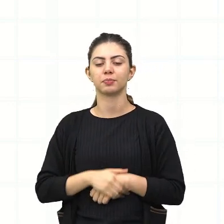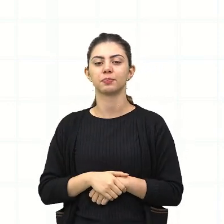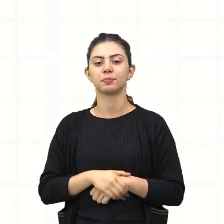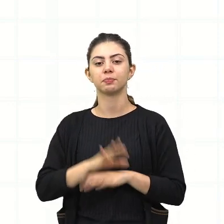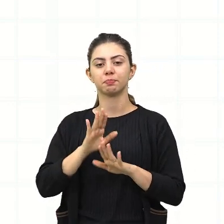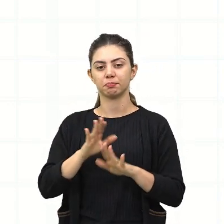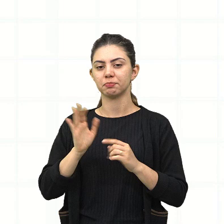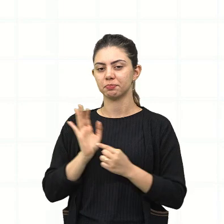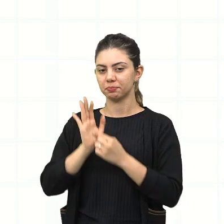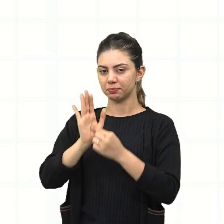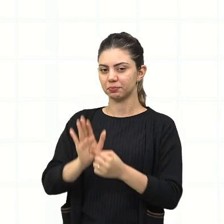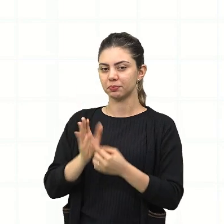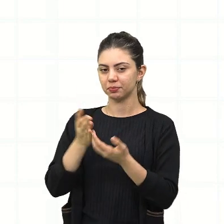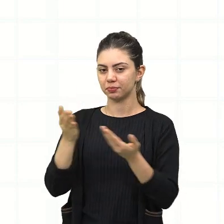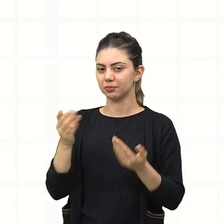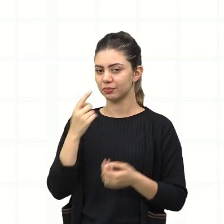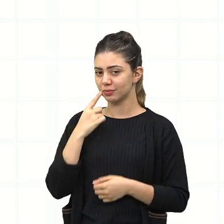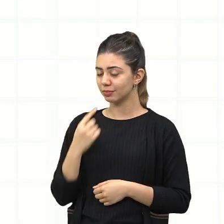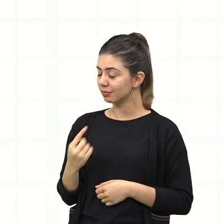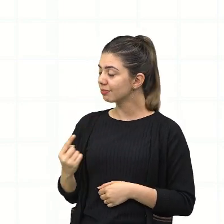adiantando para vocês que bem aqui